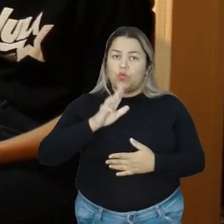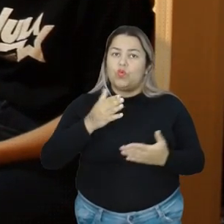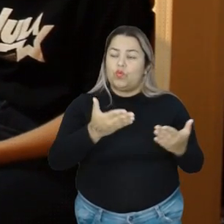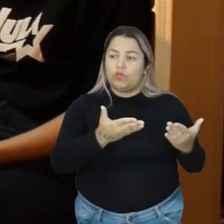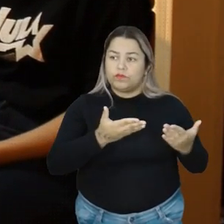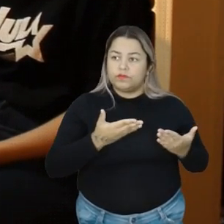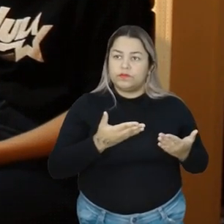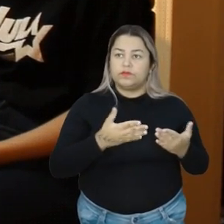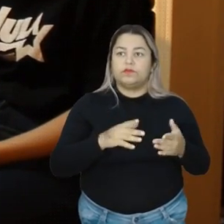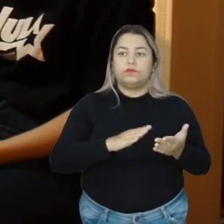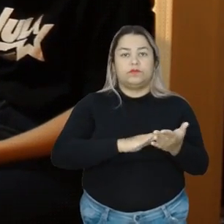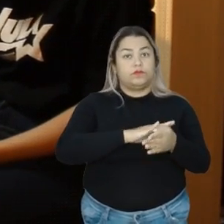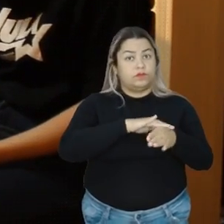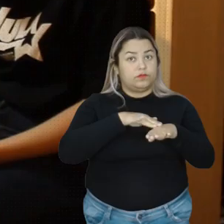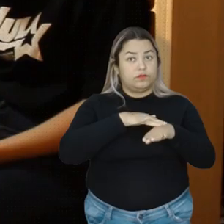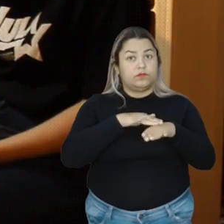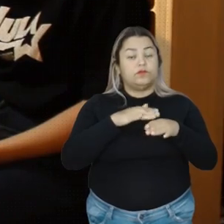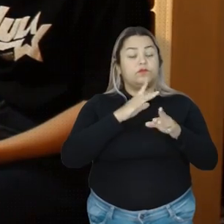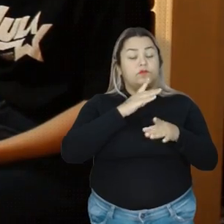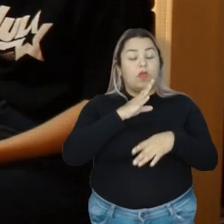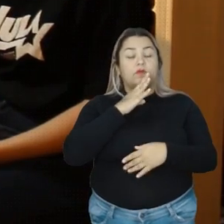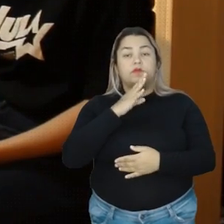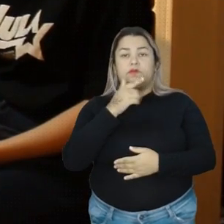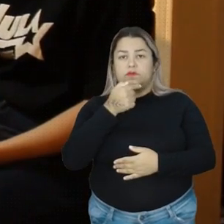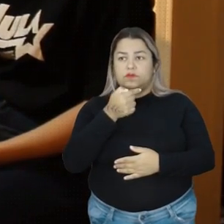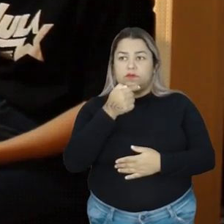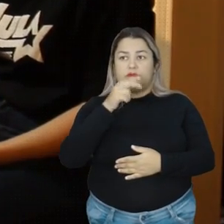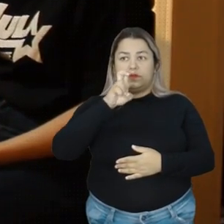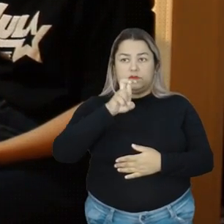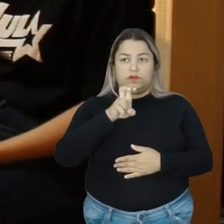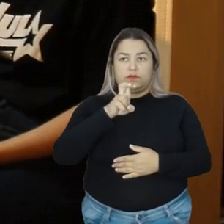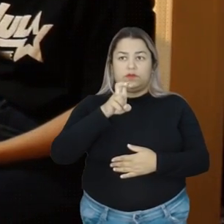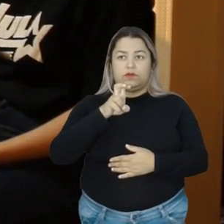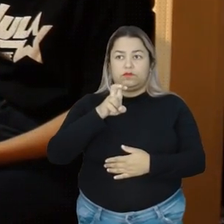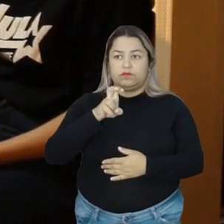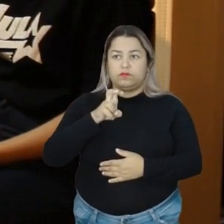E aí que eu conheci pessoalmente o Lula, em 75,